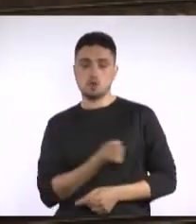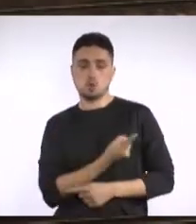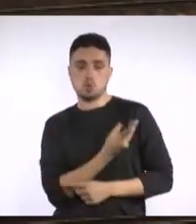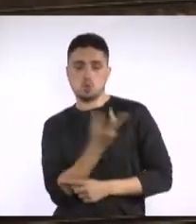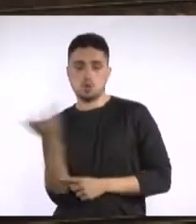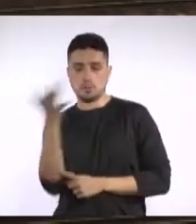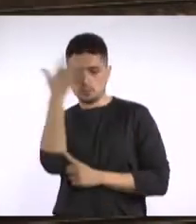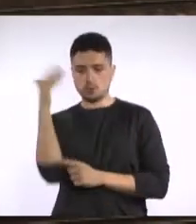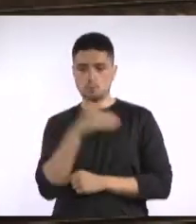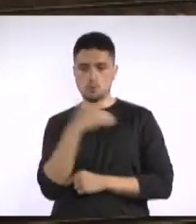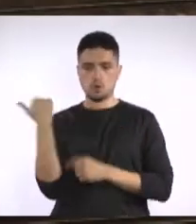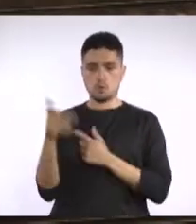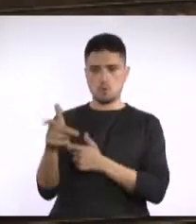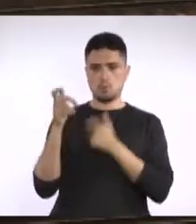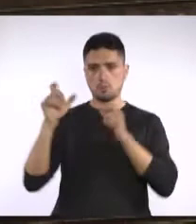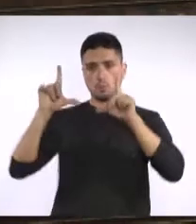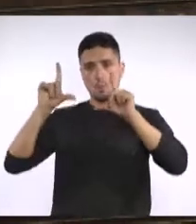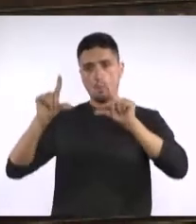que aqueles que se